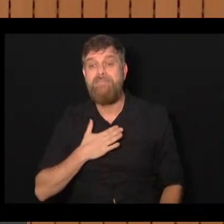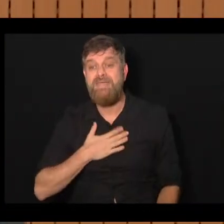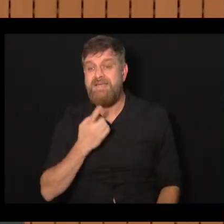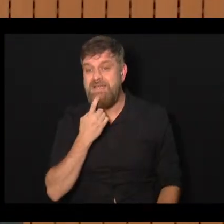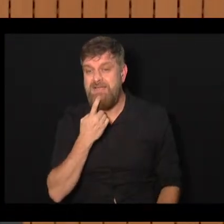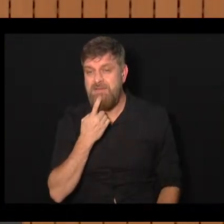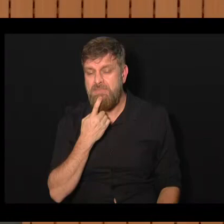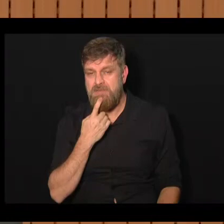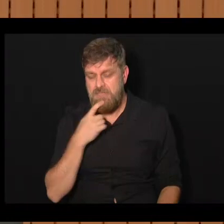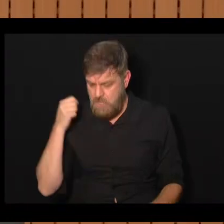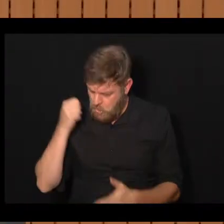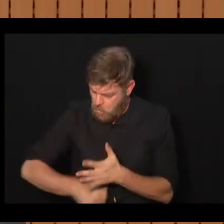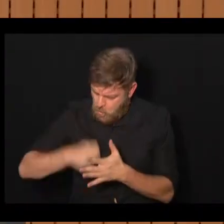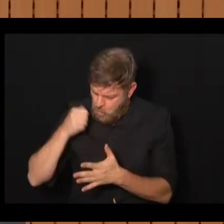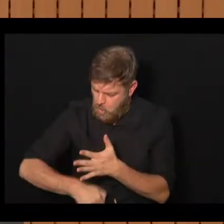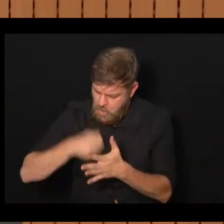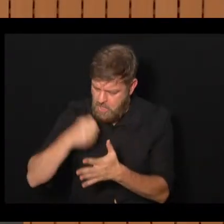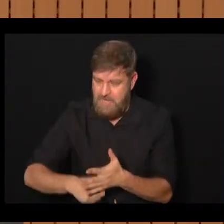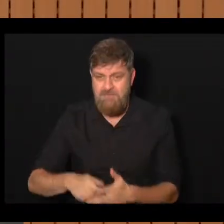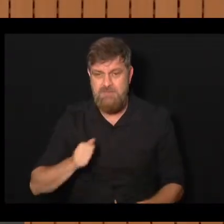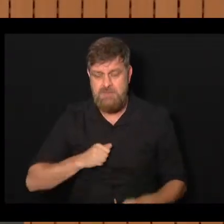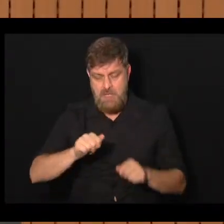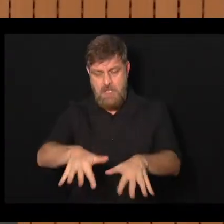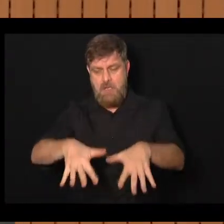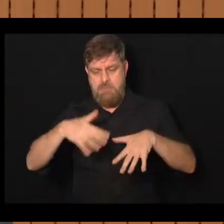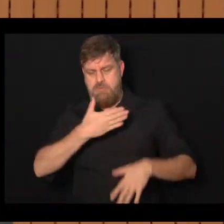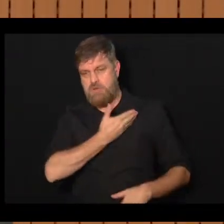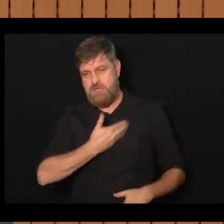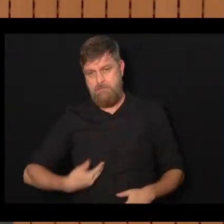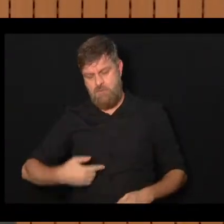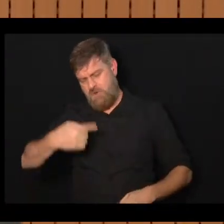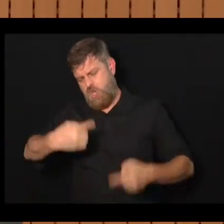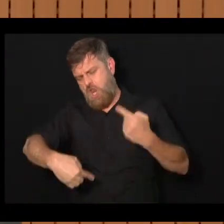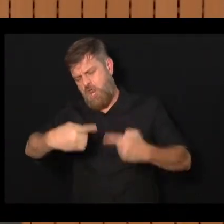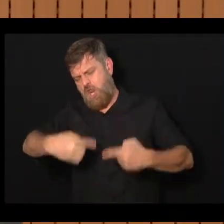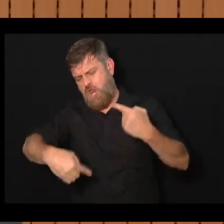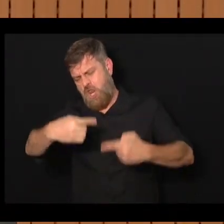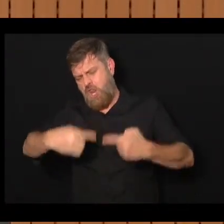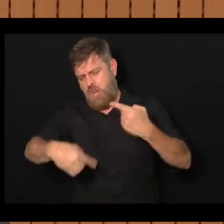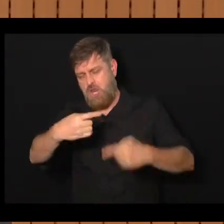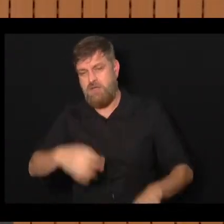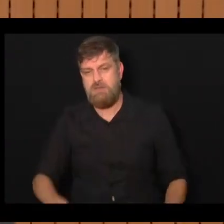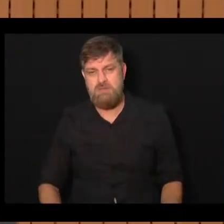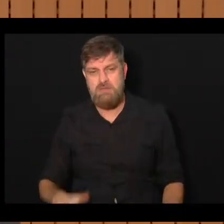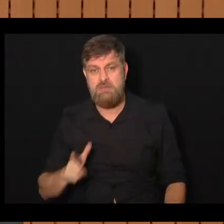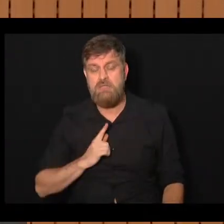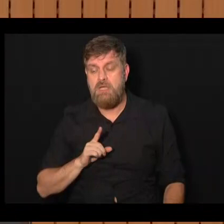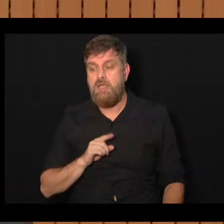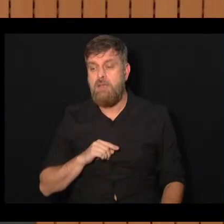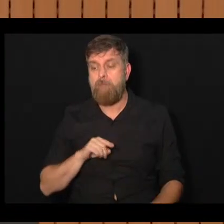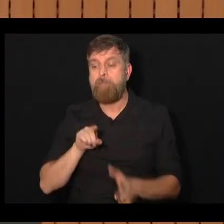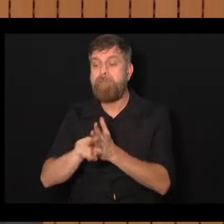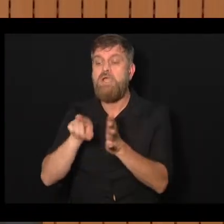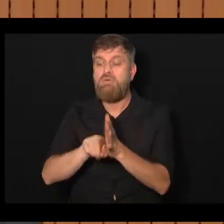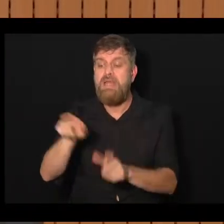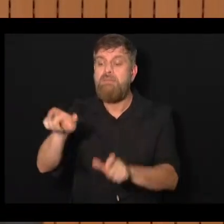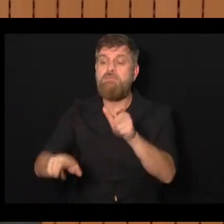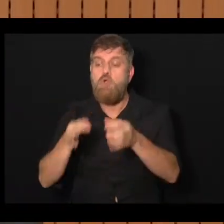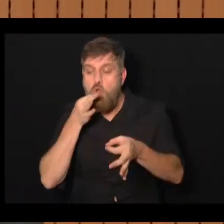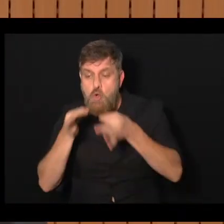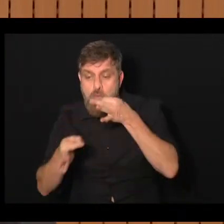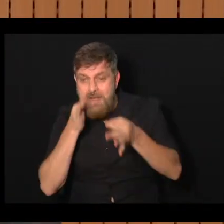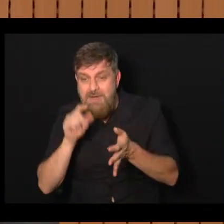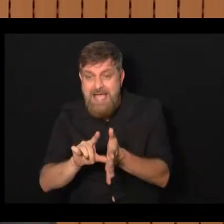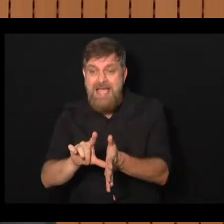que exige um debate público, uma audiência pública, uma consulta pública antes